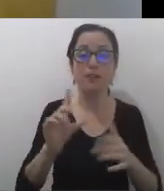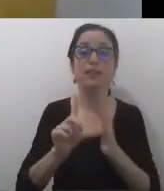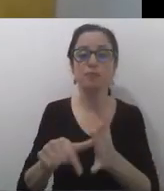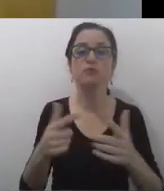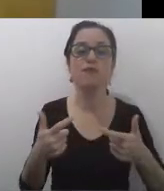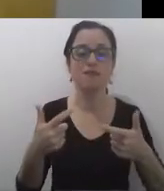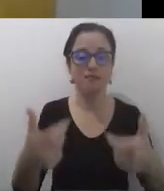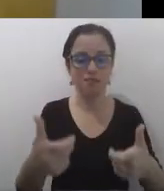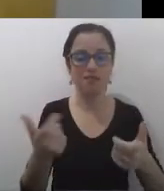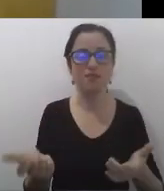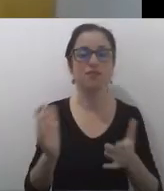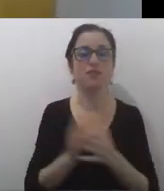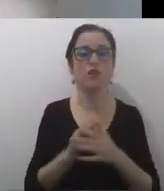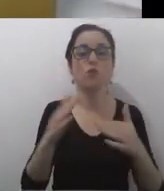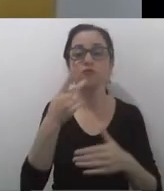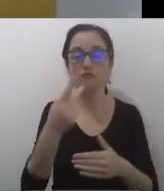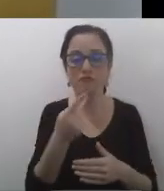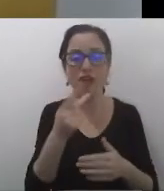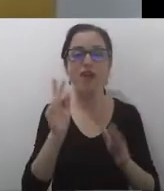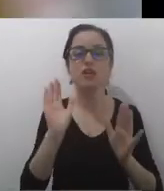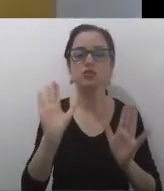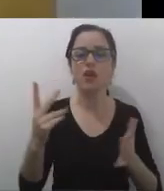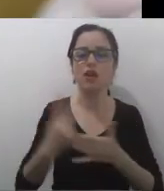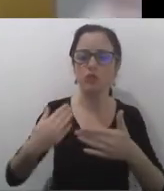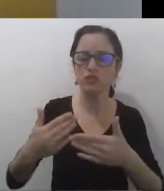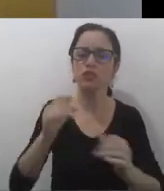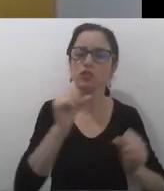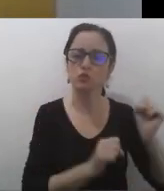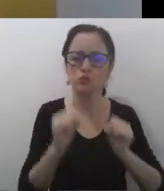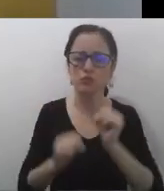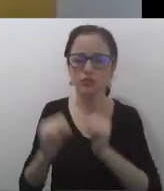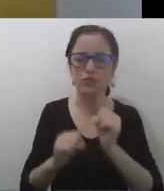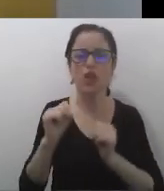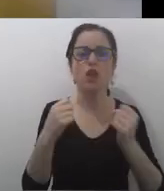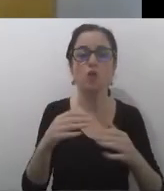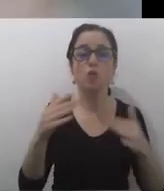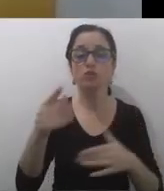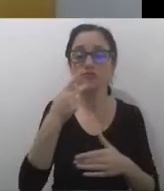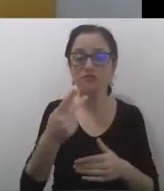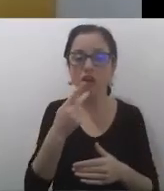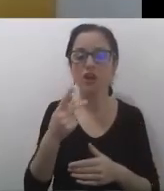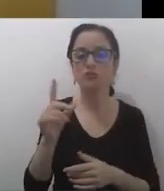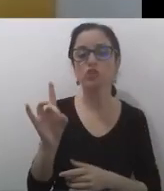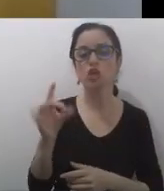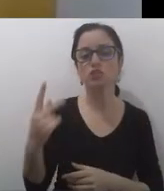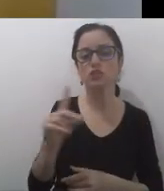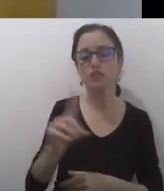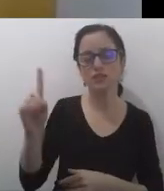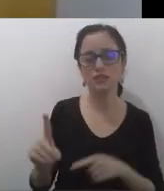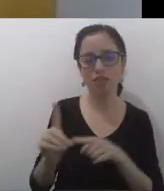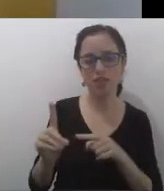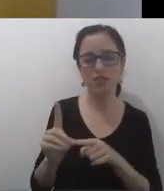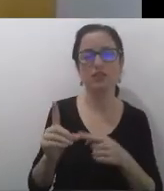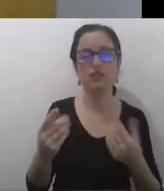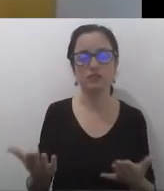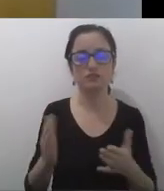do pós-guerra, porque aí, quando você fala que já está acontecendo uma industrialização e quando você fala da